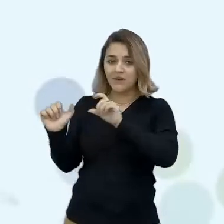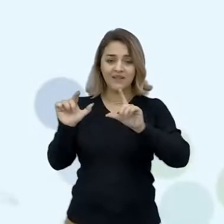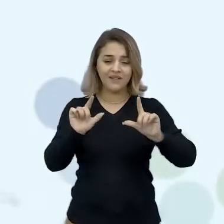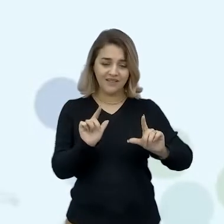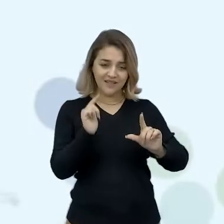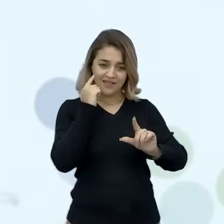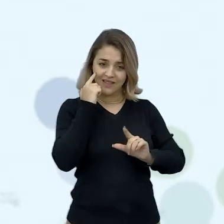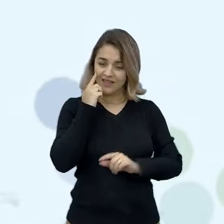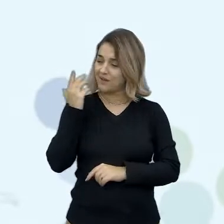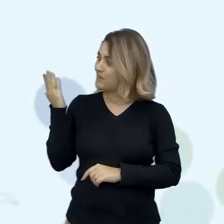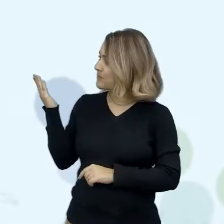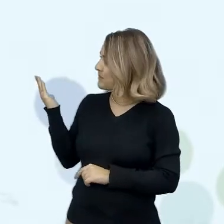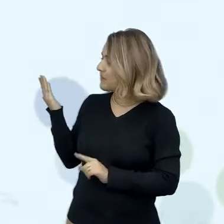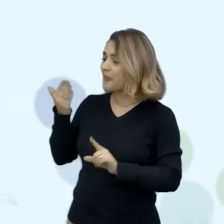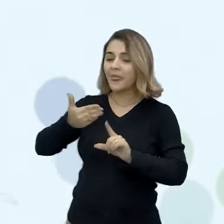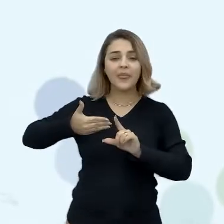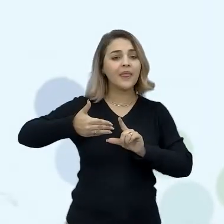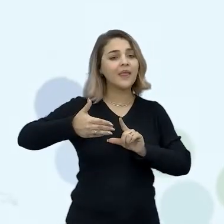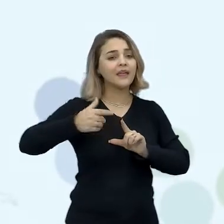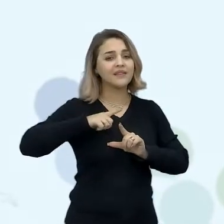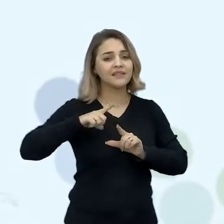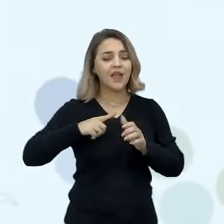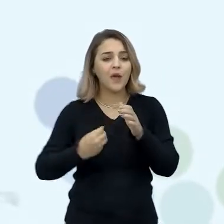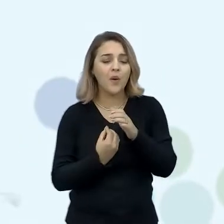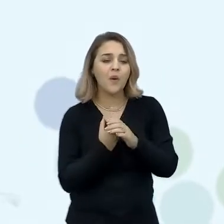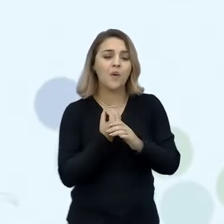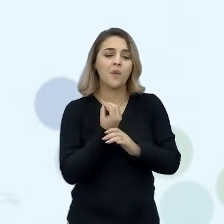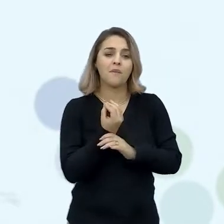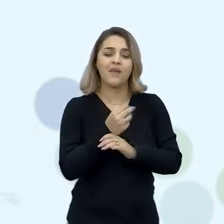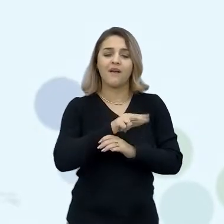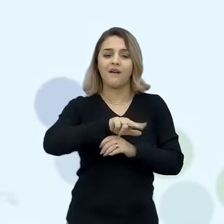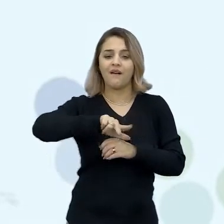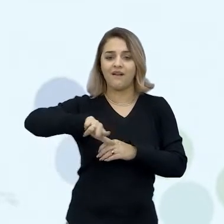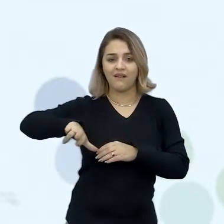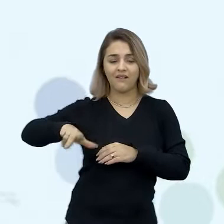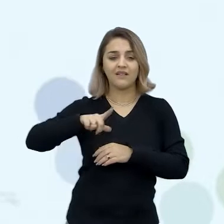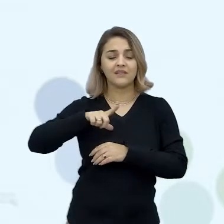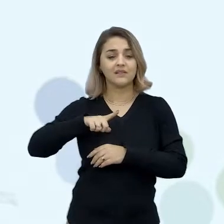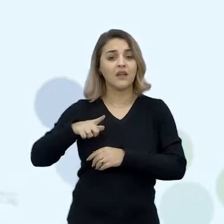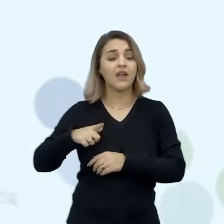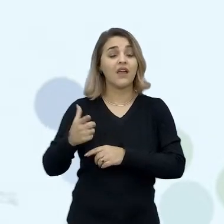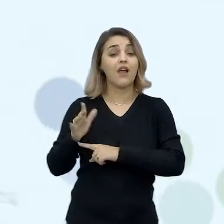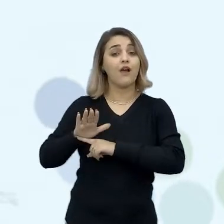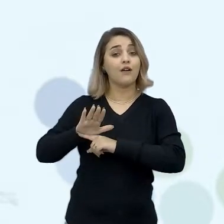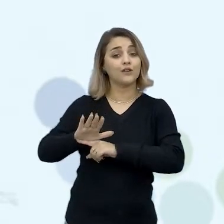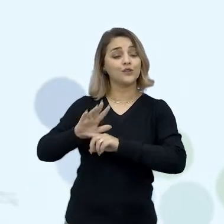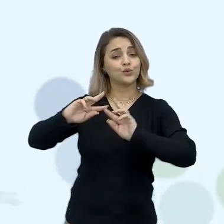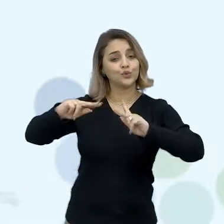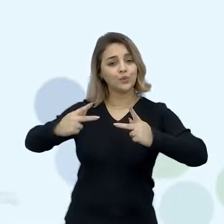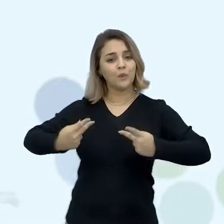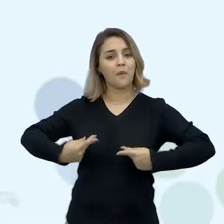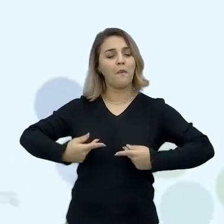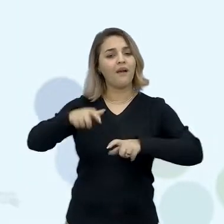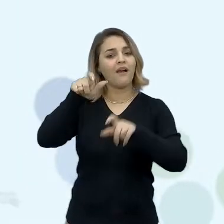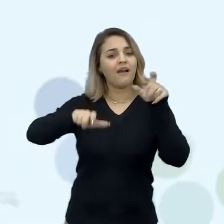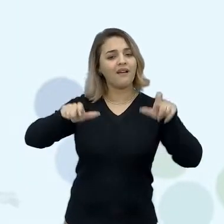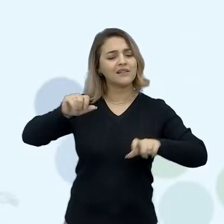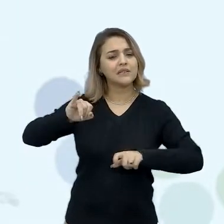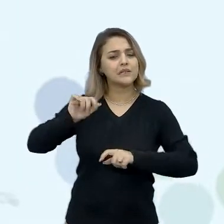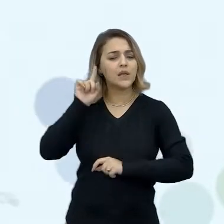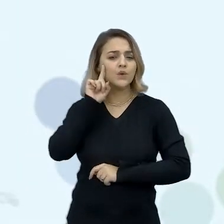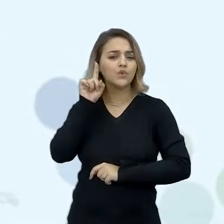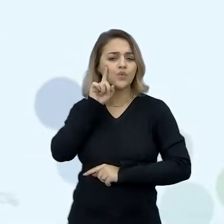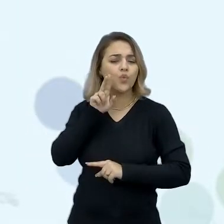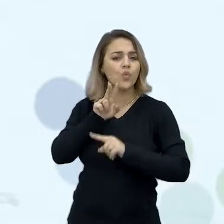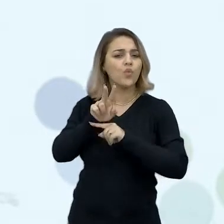do solo é a base da vida humana. Aí tá aí, ó. Ao cuidarmos de nossas rotinas diárias, muitas vezes não